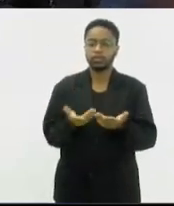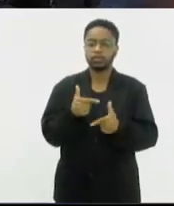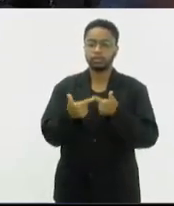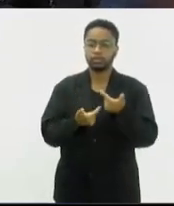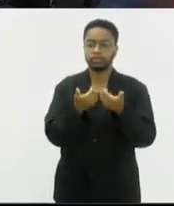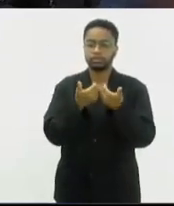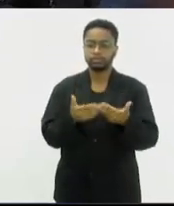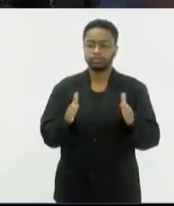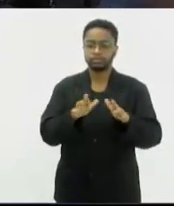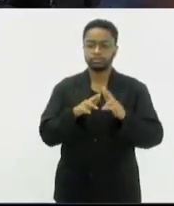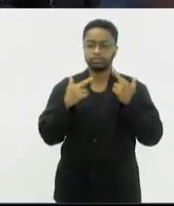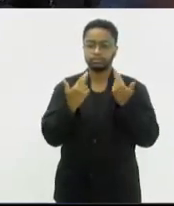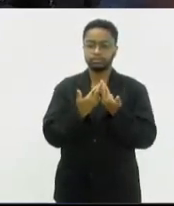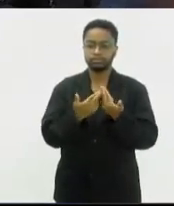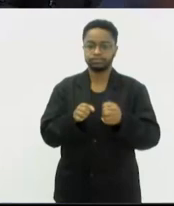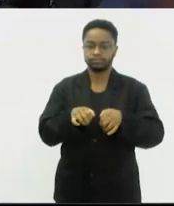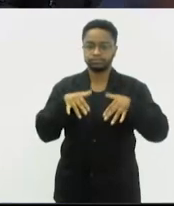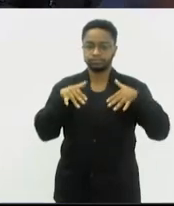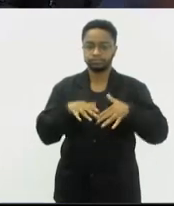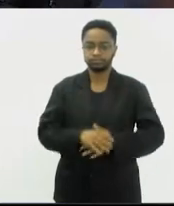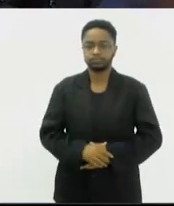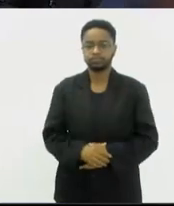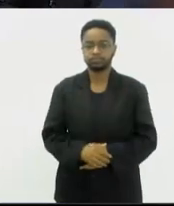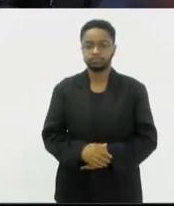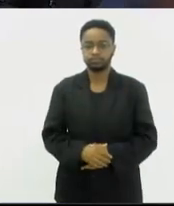Está aberta a sessão legislativa.